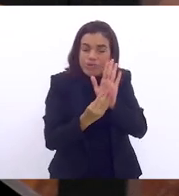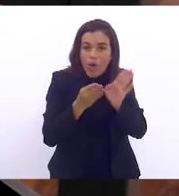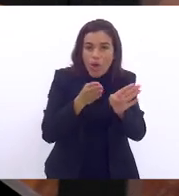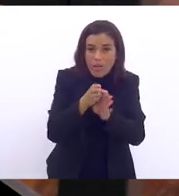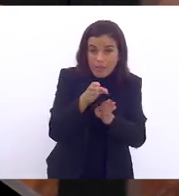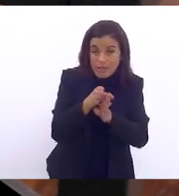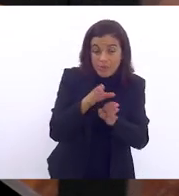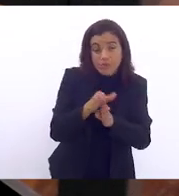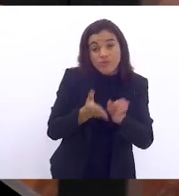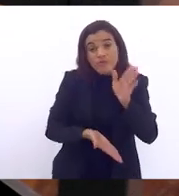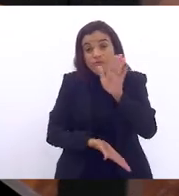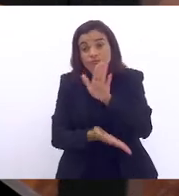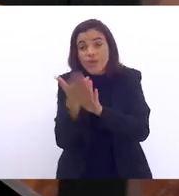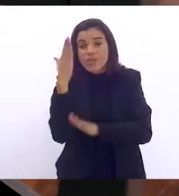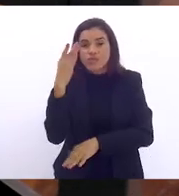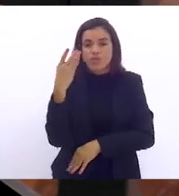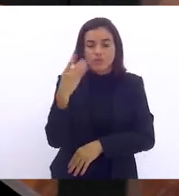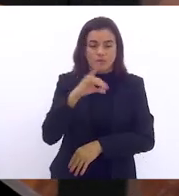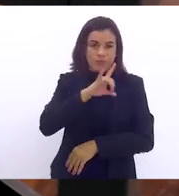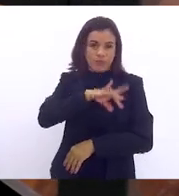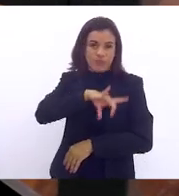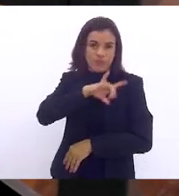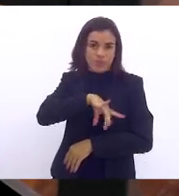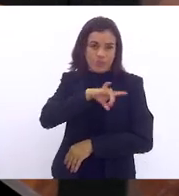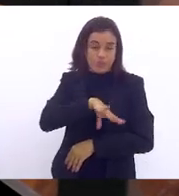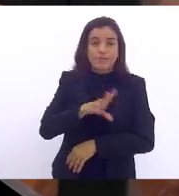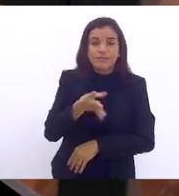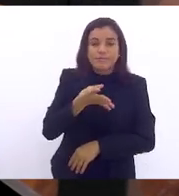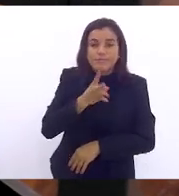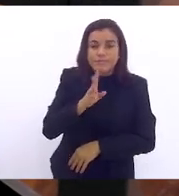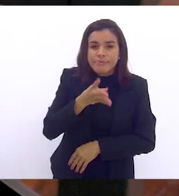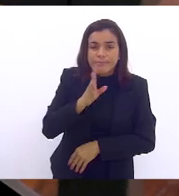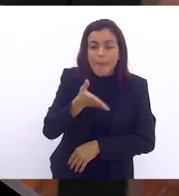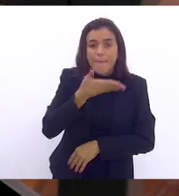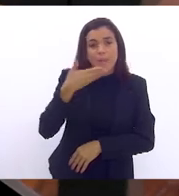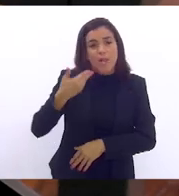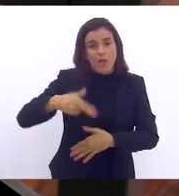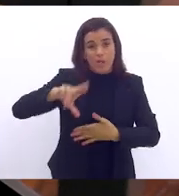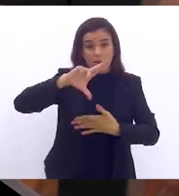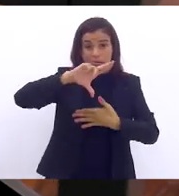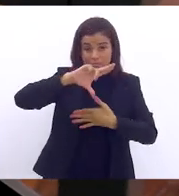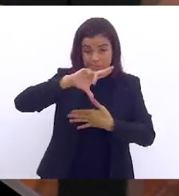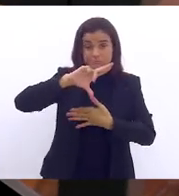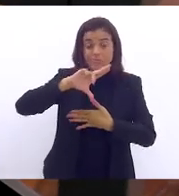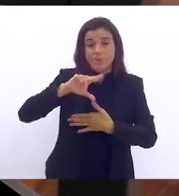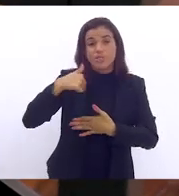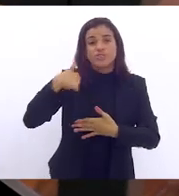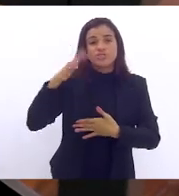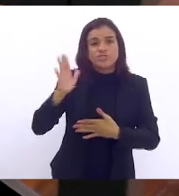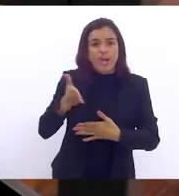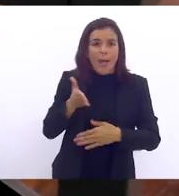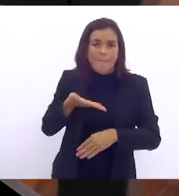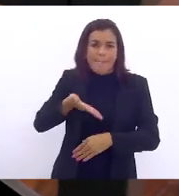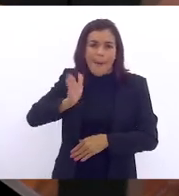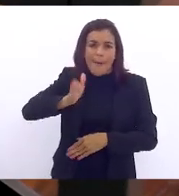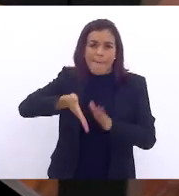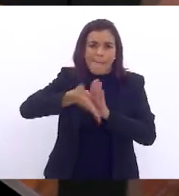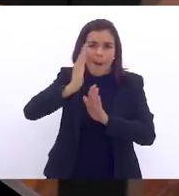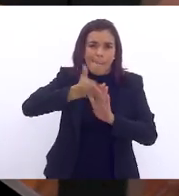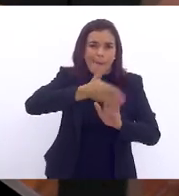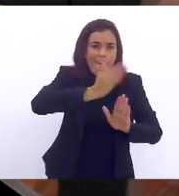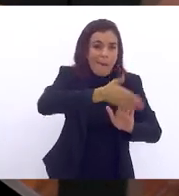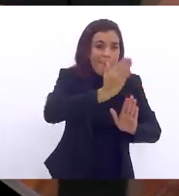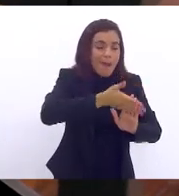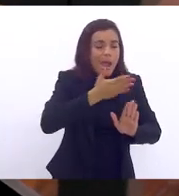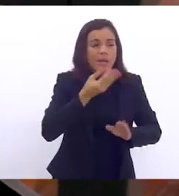pro Chile para conhecer algo que era muito mais próximo pelo você na América do Sul nós fizemos diversas rodadas institucionais para entender como